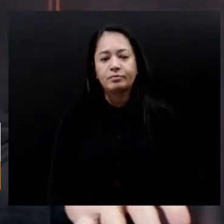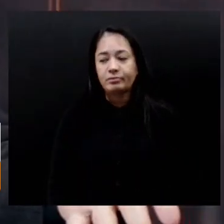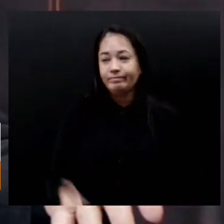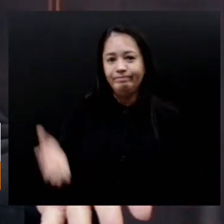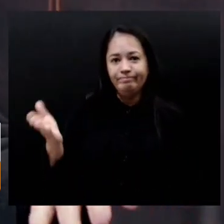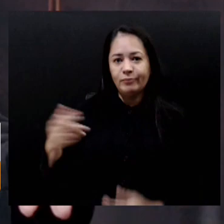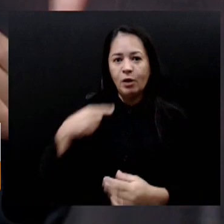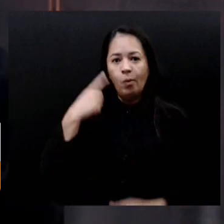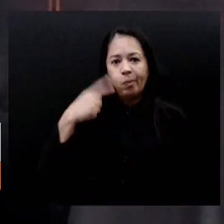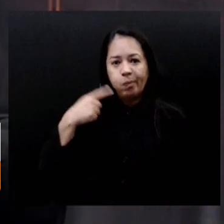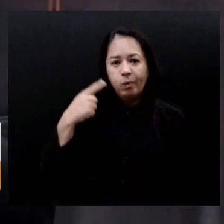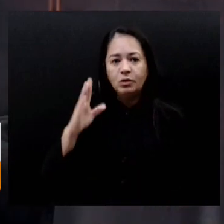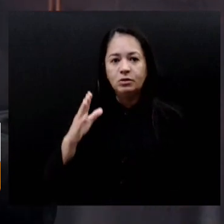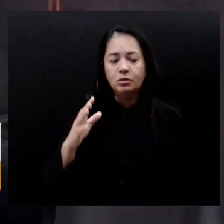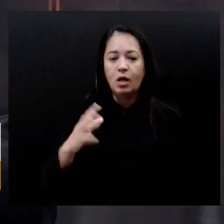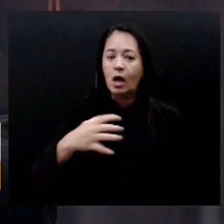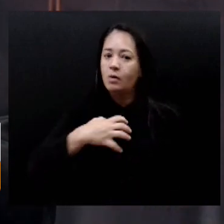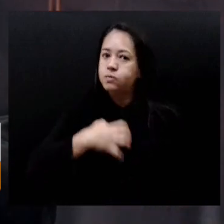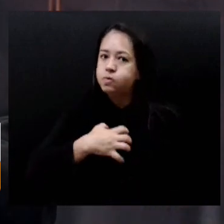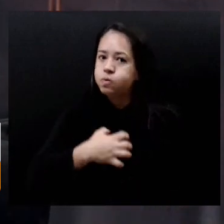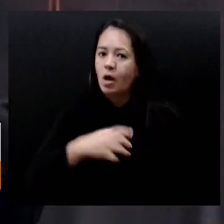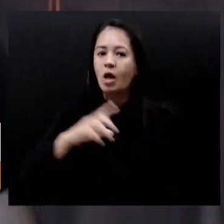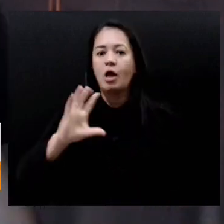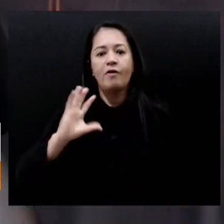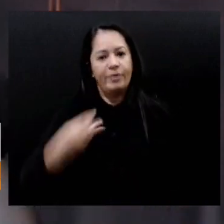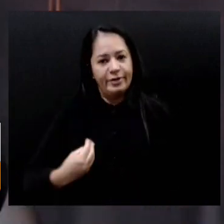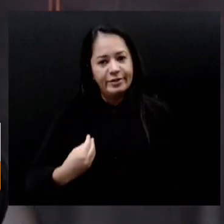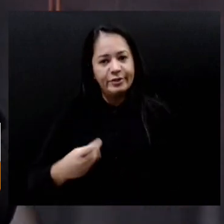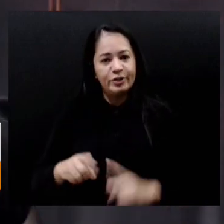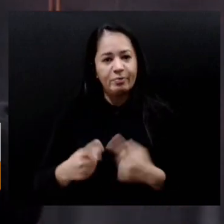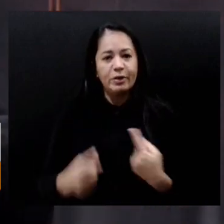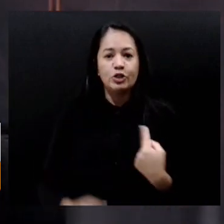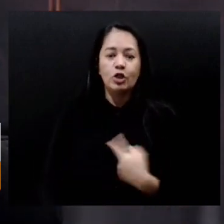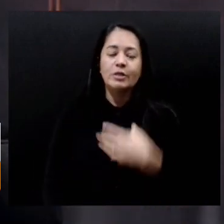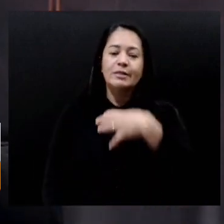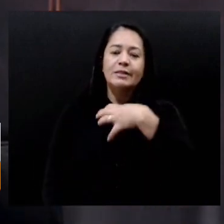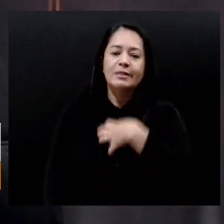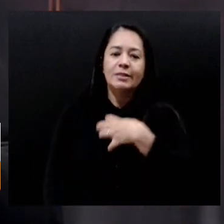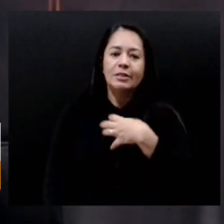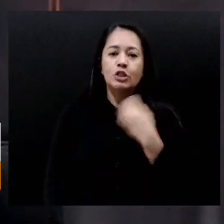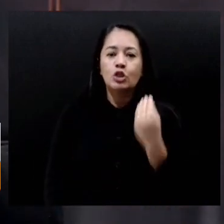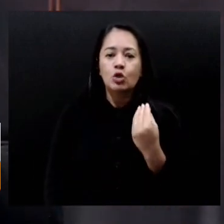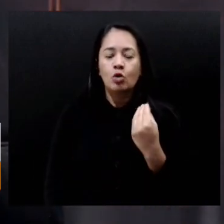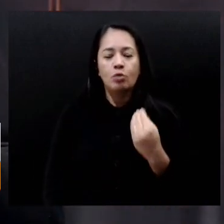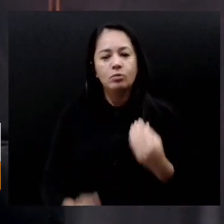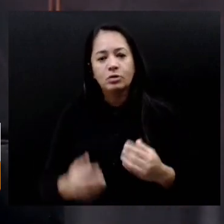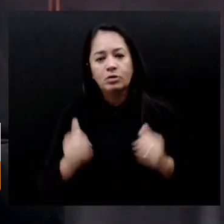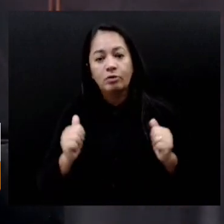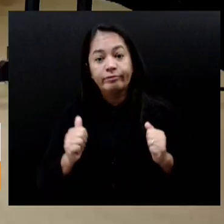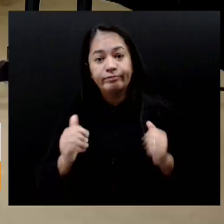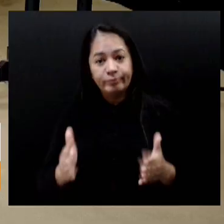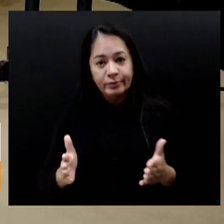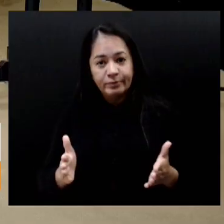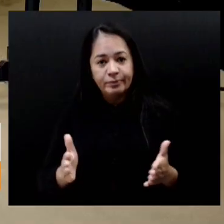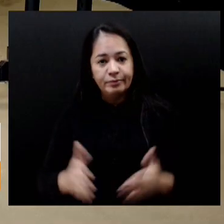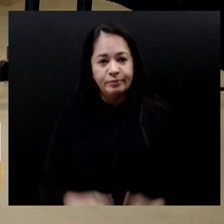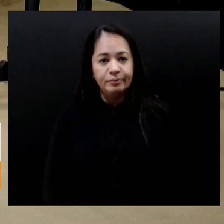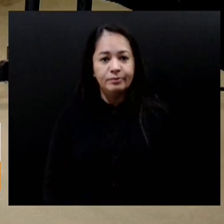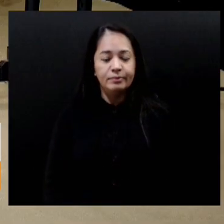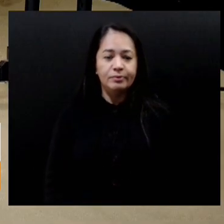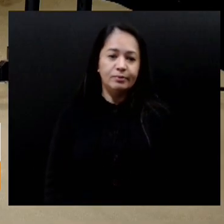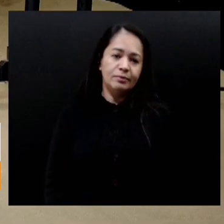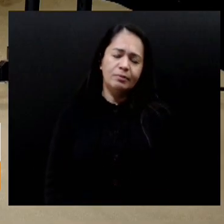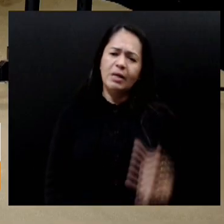raiva existe. A questão é que a gente vai sentir e como que a gente vai lidar com ela. Certo. É interessante que a gente